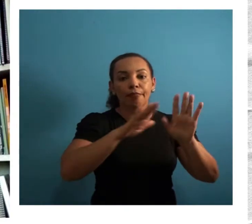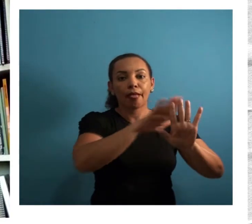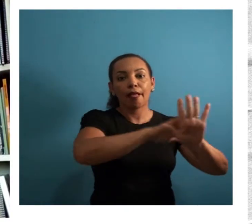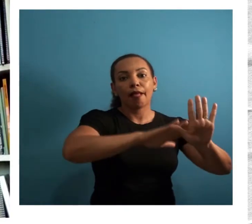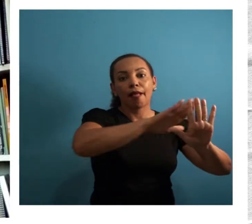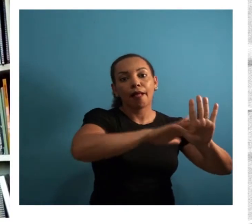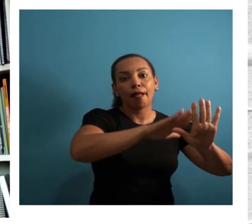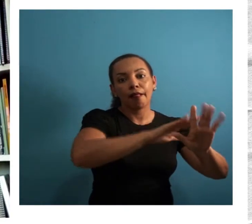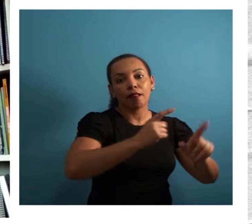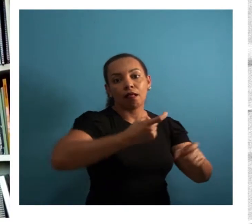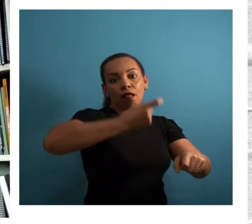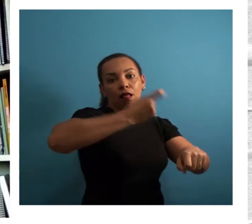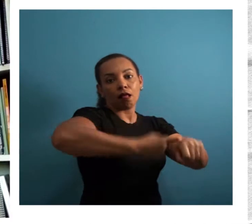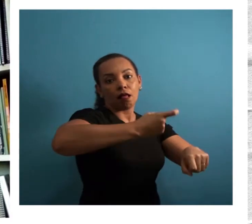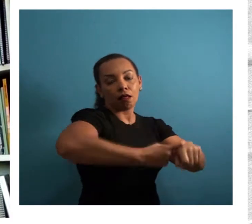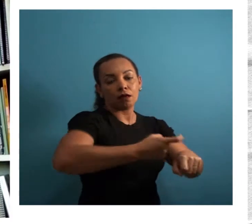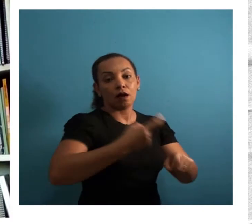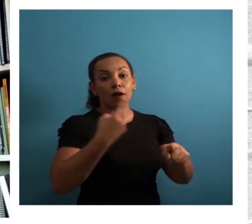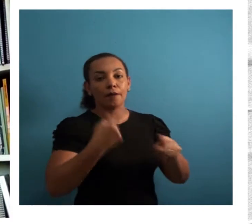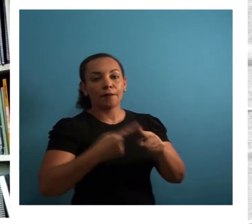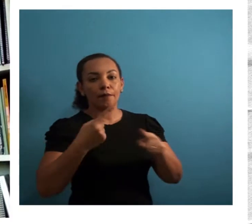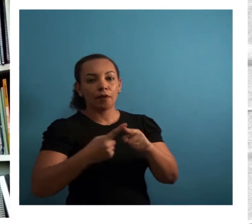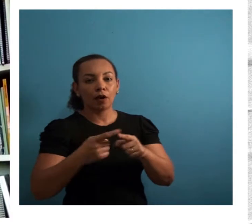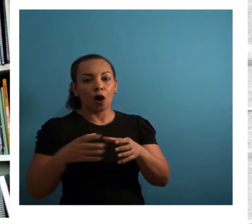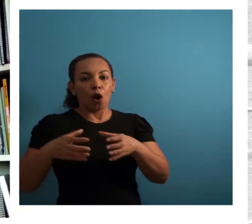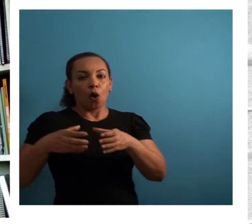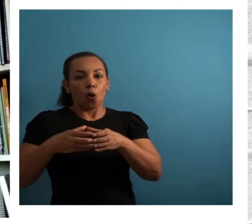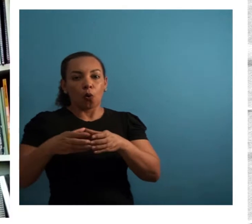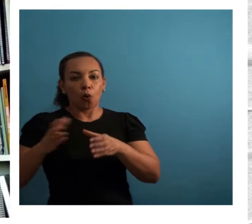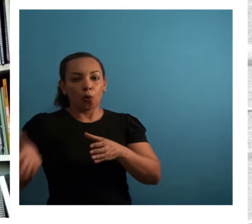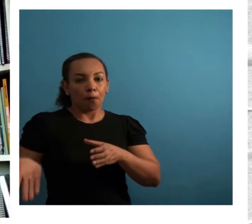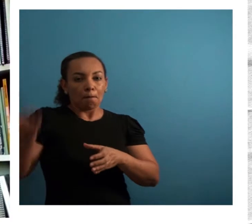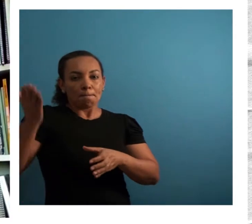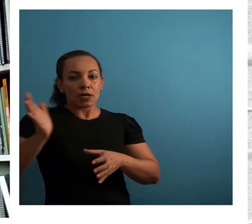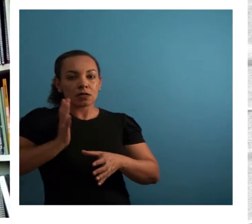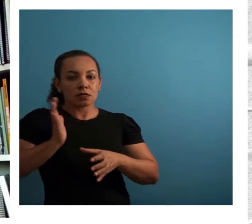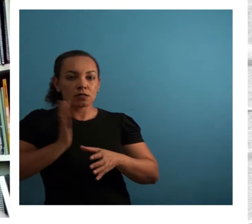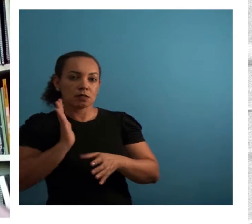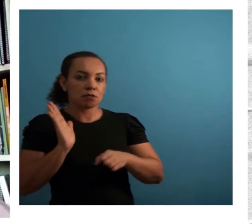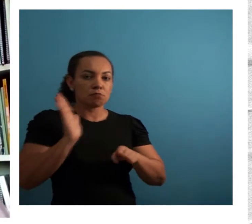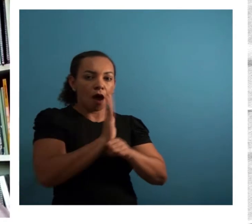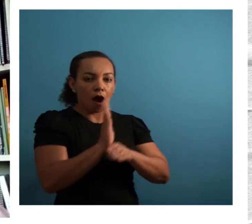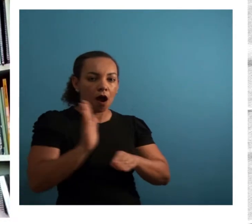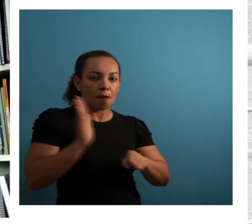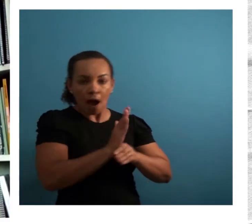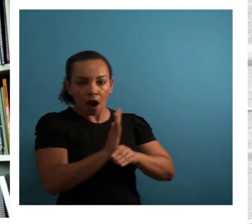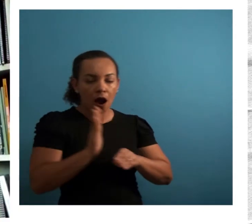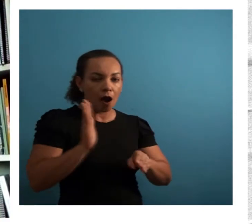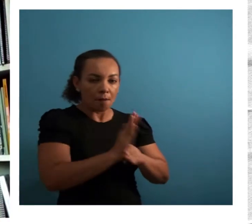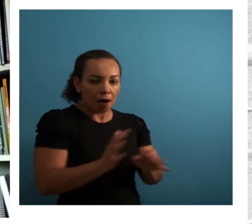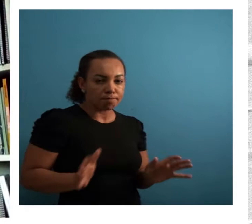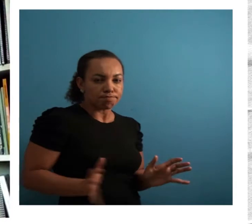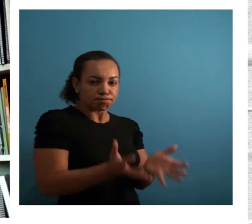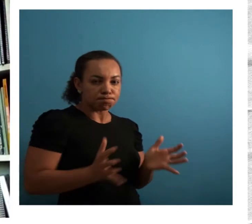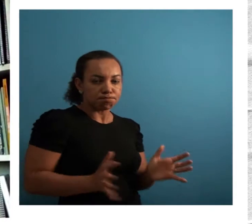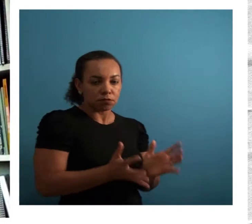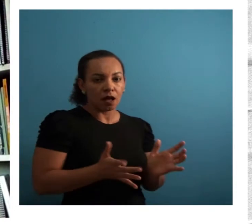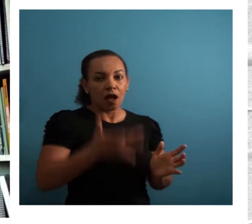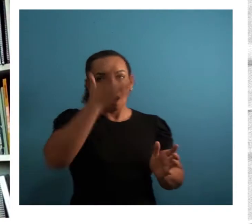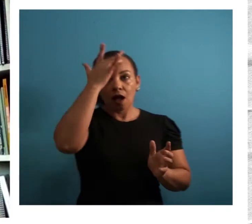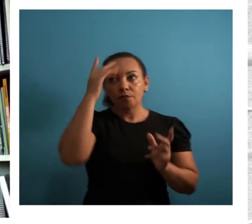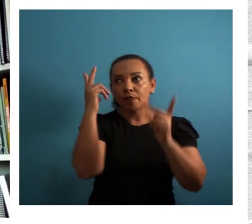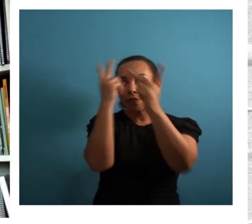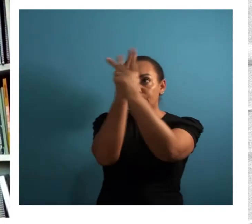que a classe dominante produziu ao longo dos tempos fazendo com que as pessoas